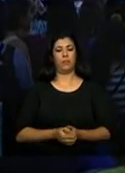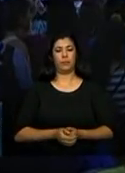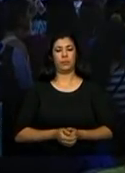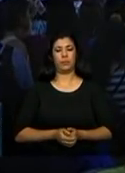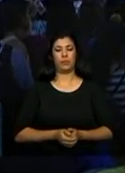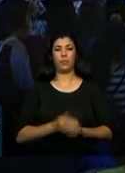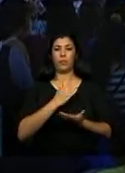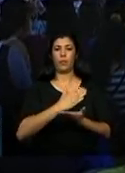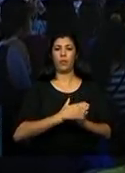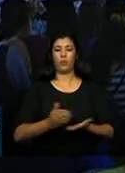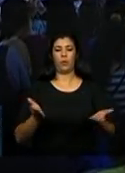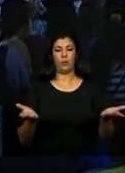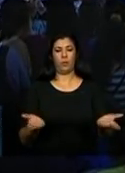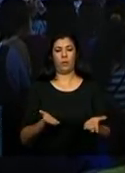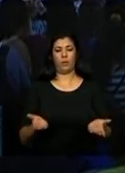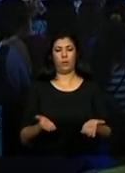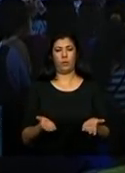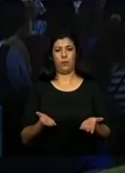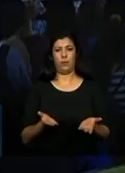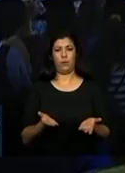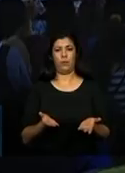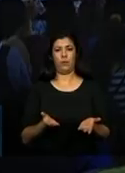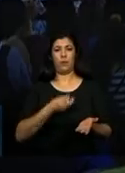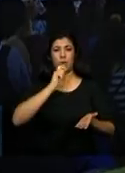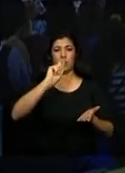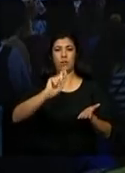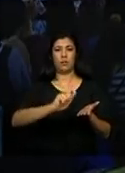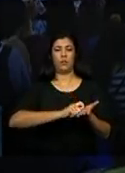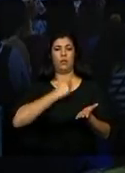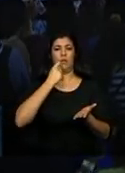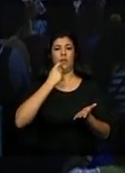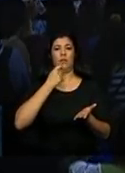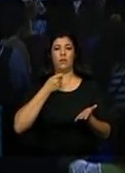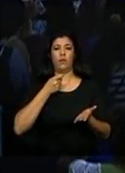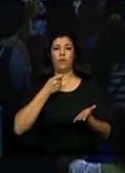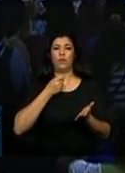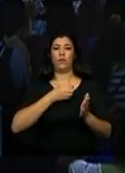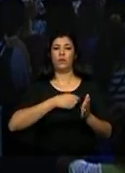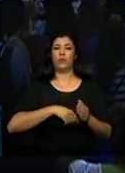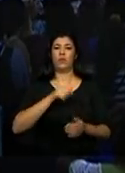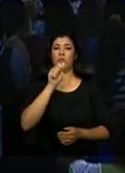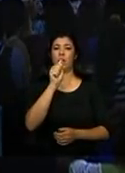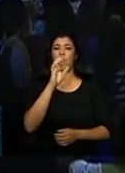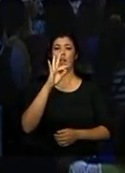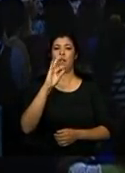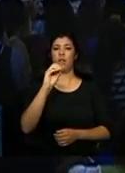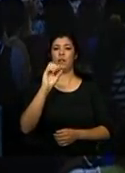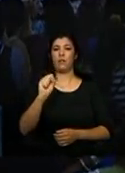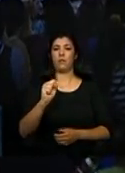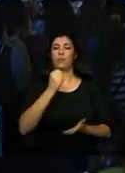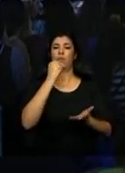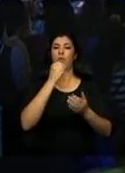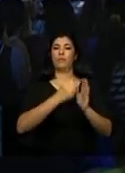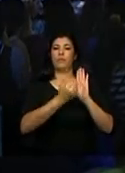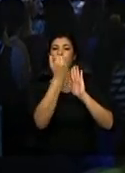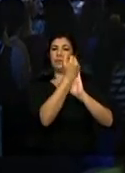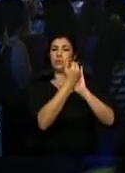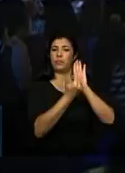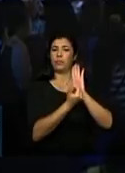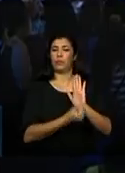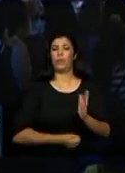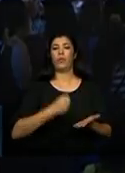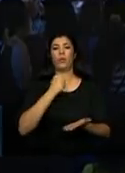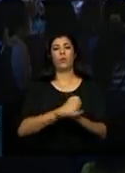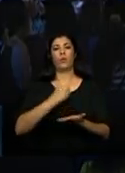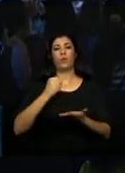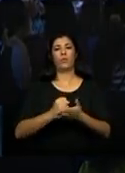Daremos início, nesse momento, à assinatura do seguinte ato. Contratos das bases de